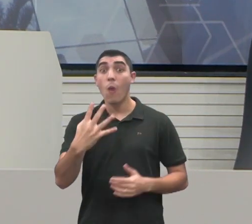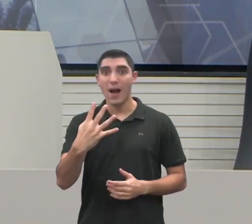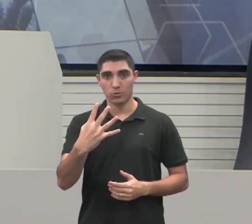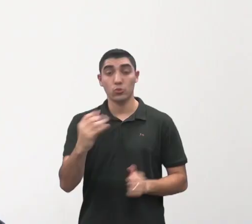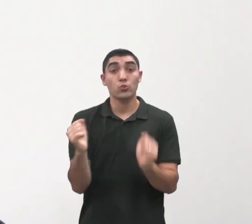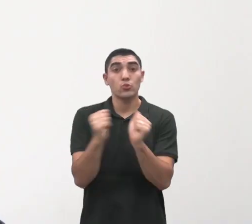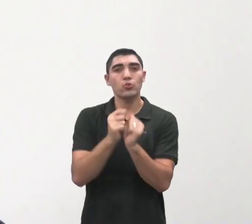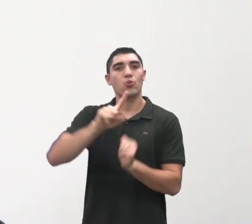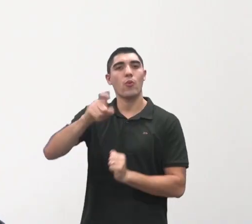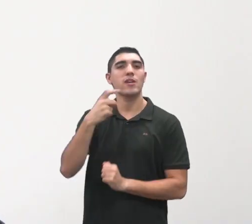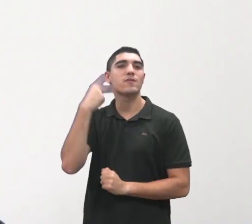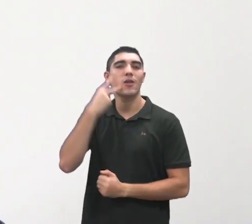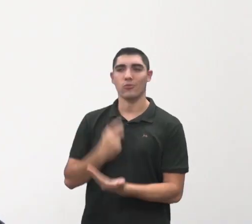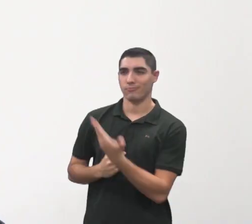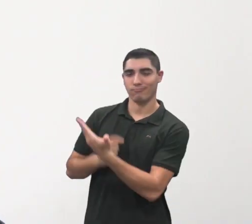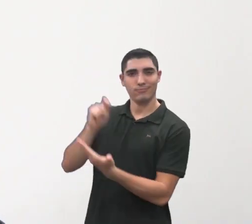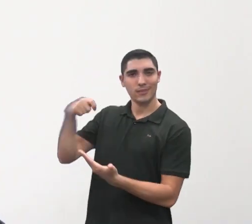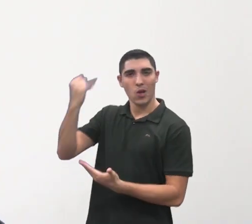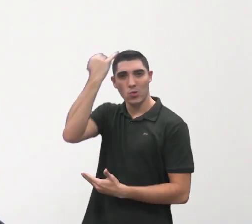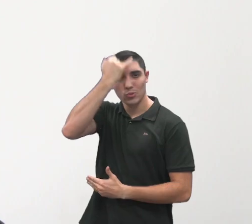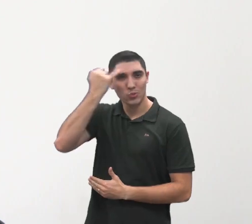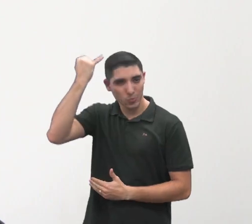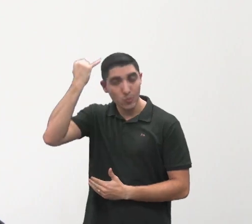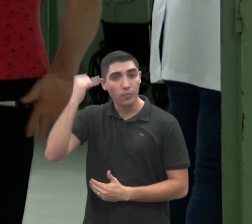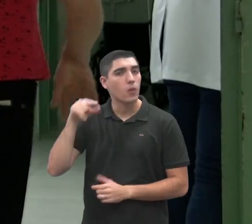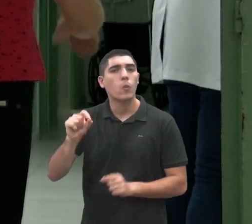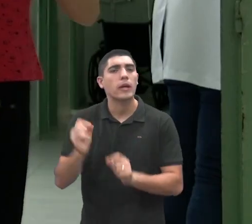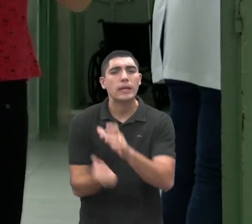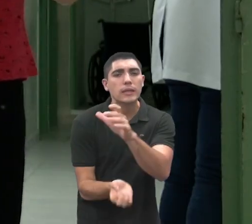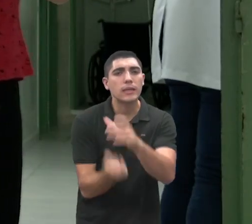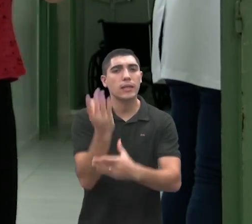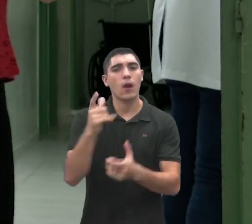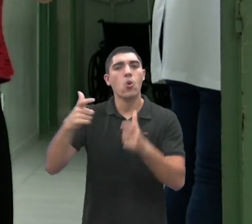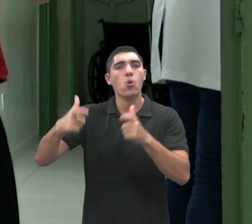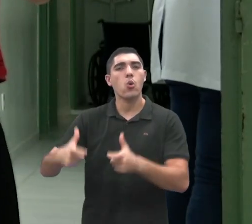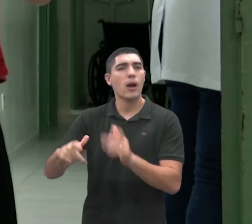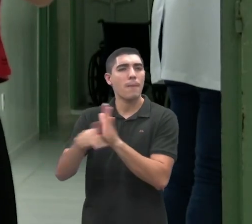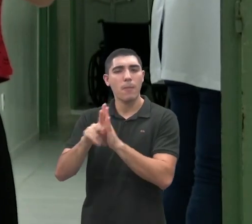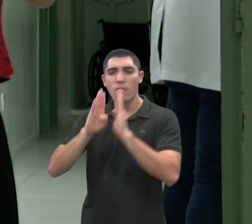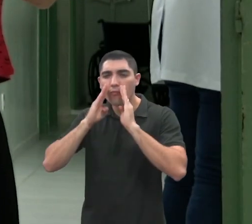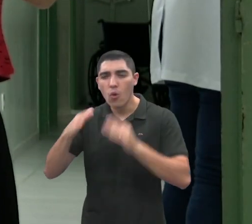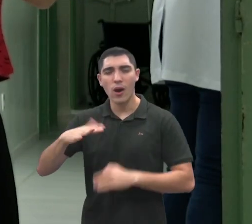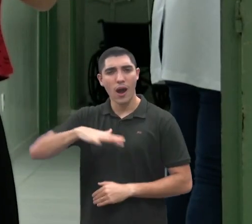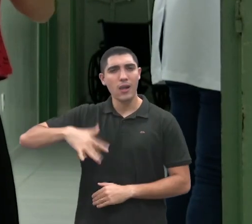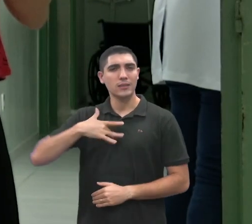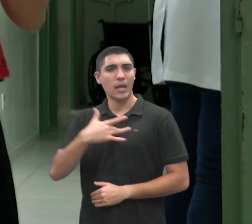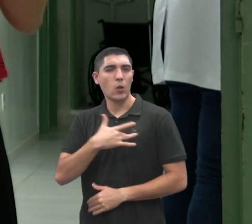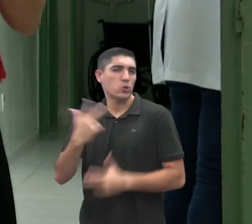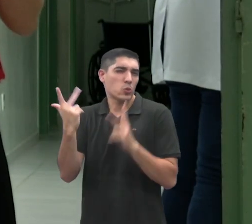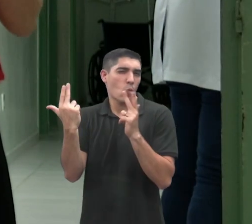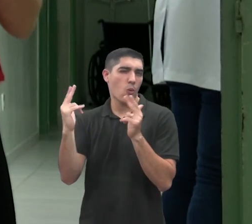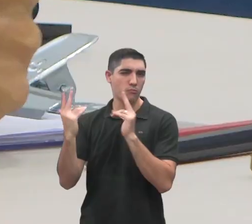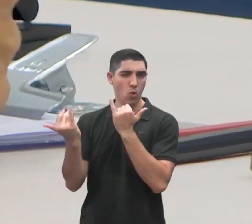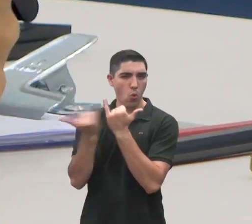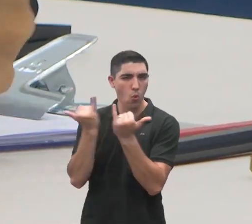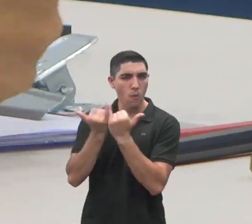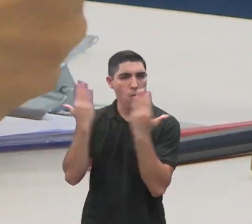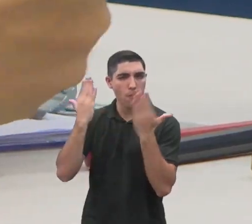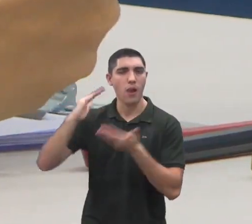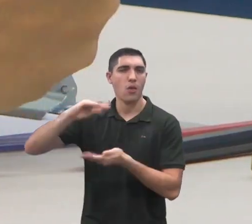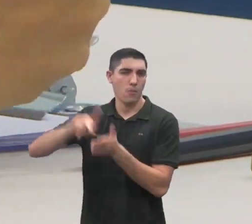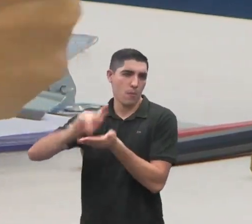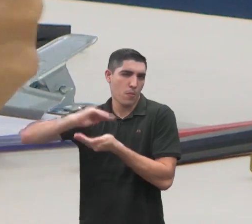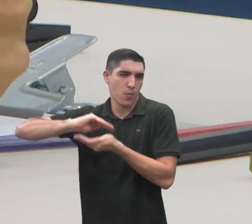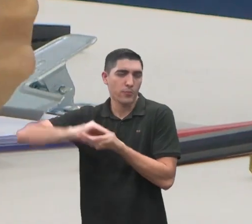em coautoria do ex-vereador Dr. José Cláudio, que autoriza a criação do Poupa-Tempo da Saúde em São José dos Campos.